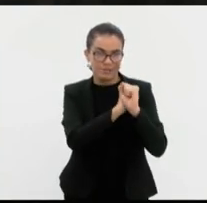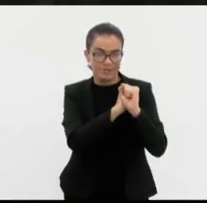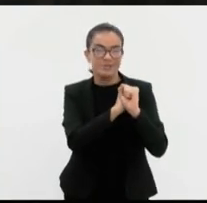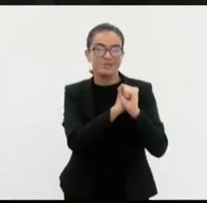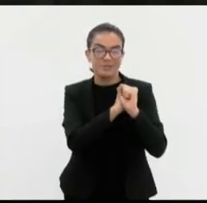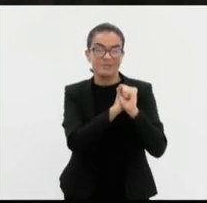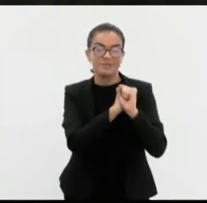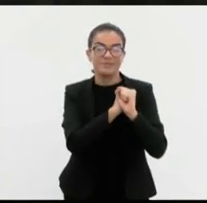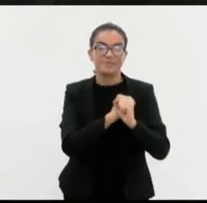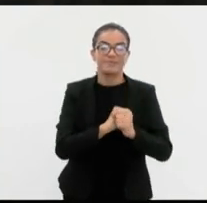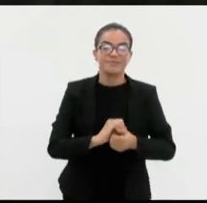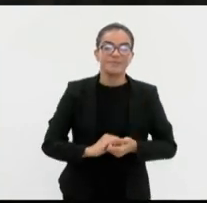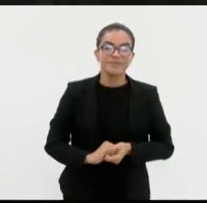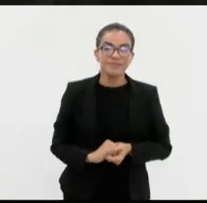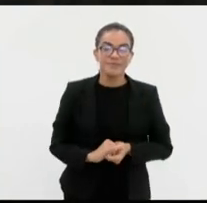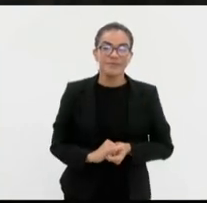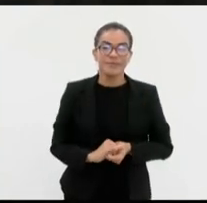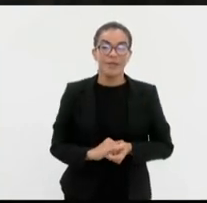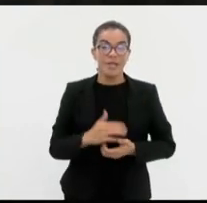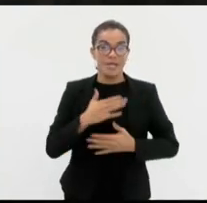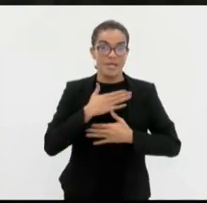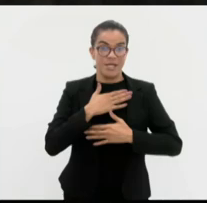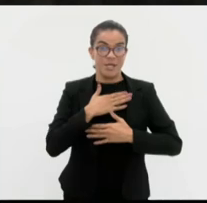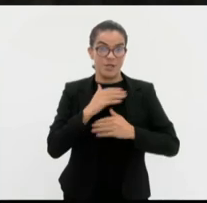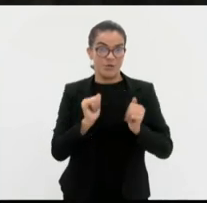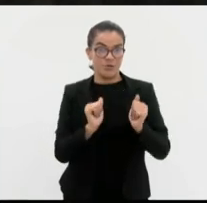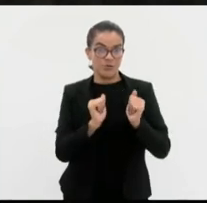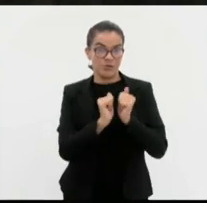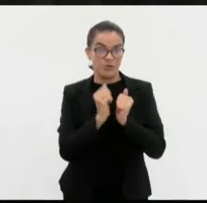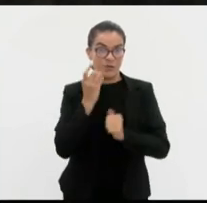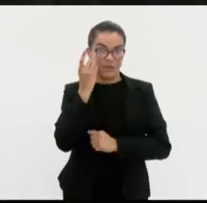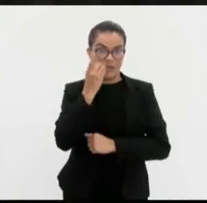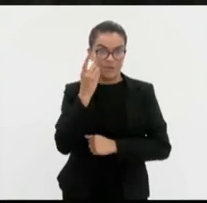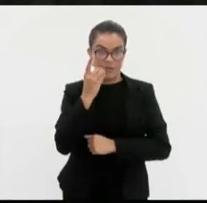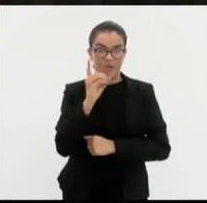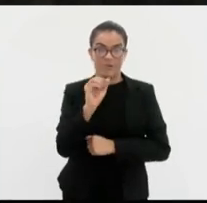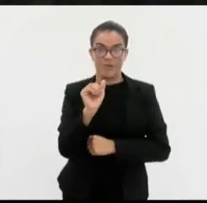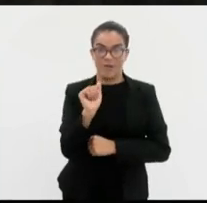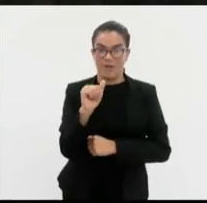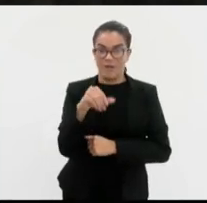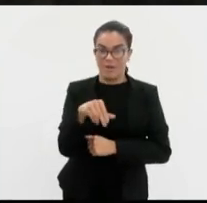passada quando eu e o deputado André